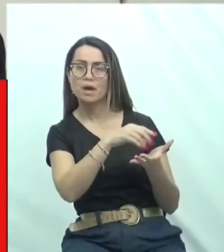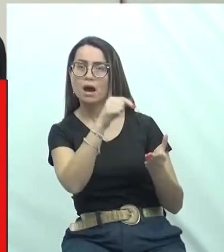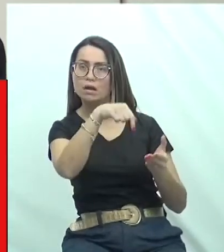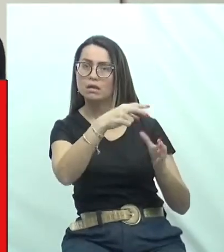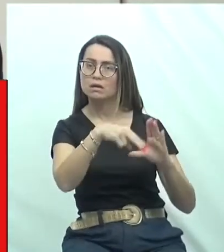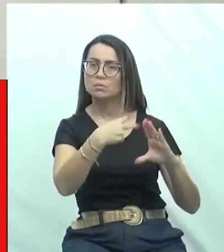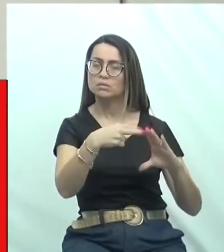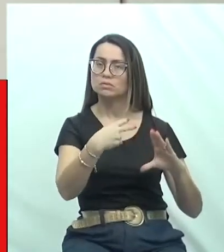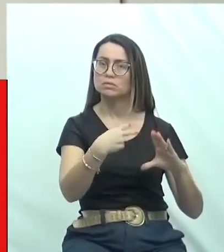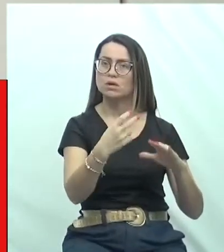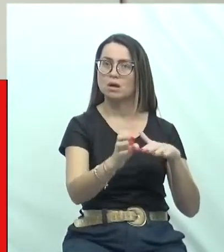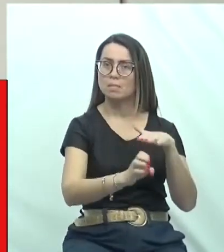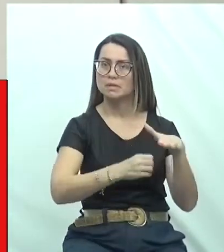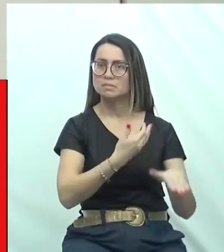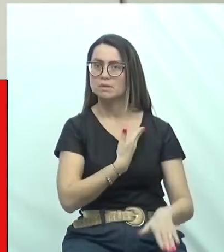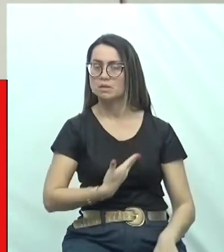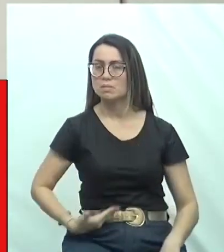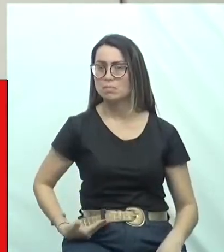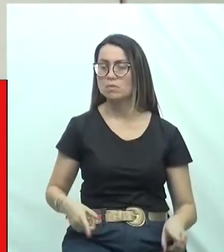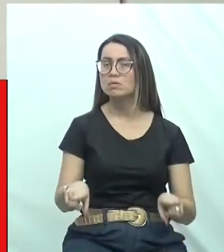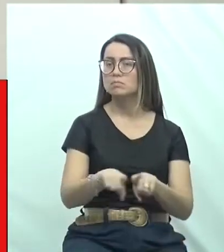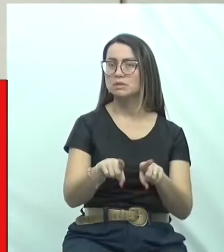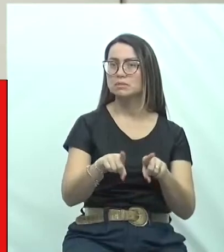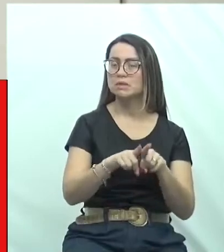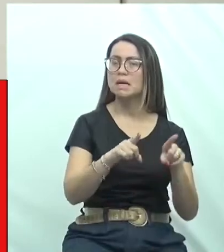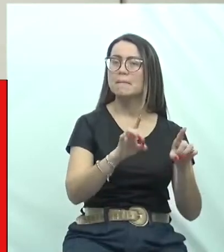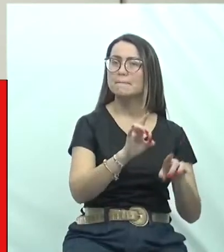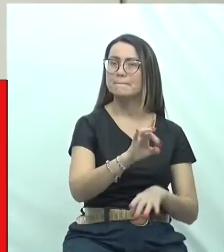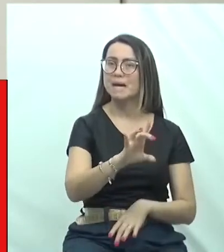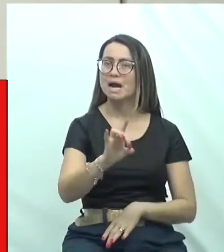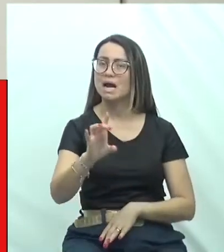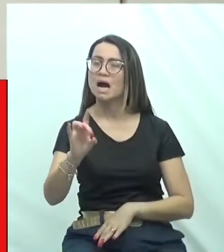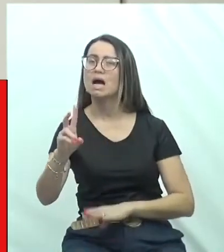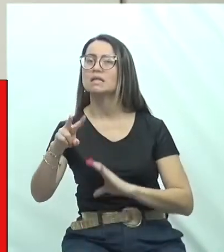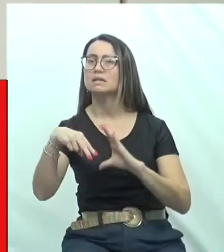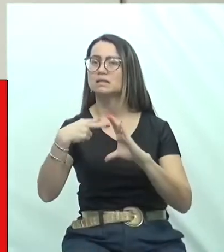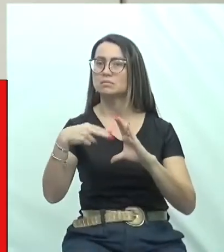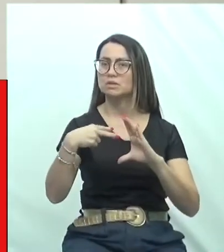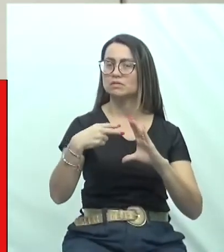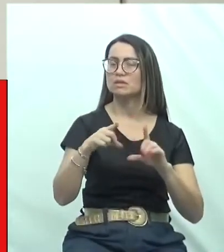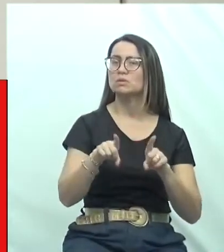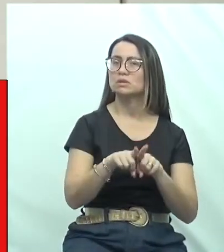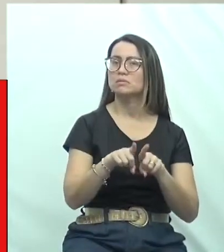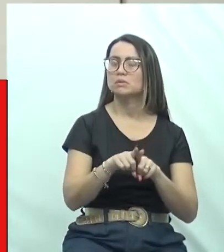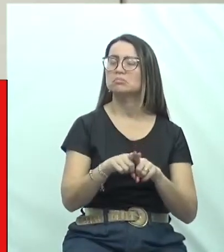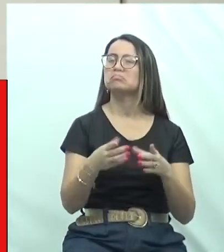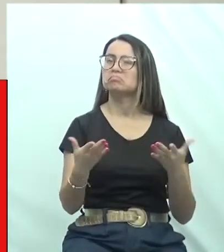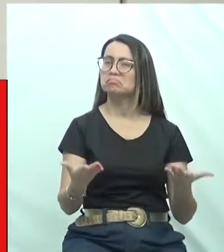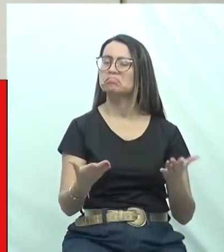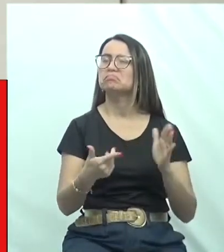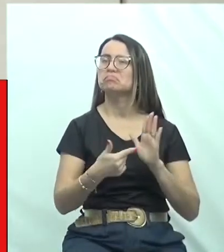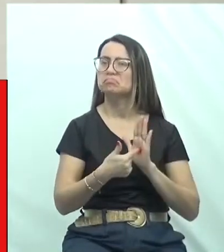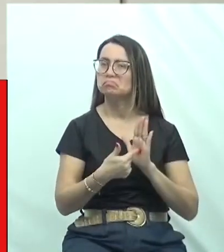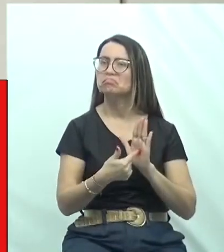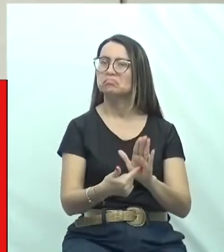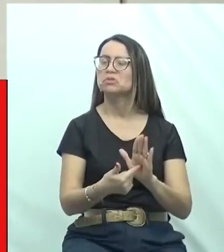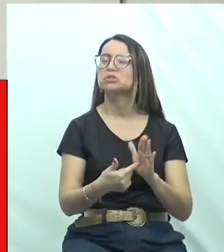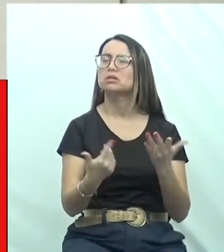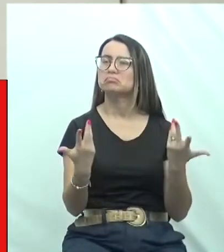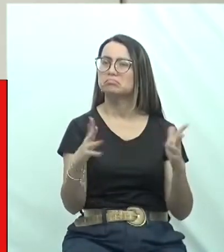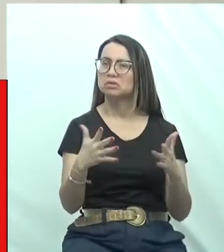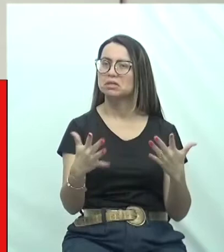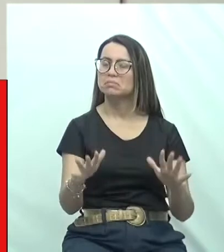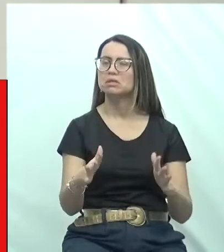os órgãos públicos municipais, mas para todas as casas dentro da mesma atividade. Olha que está aí uma grande iniciativa, um ótimo